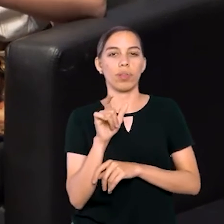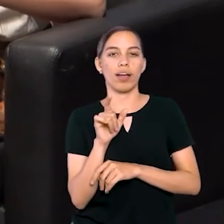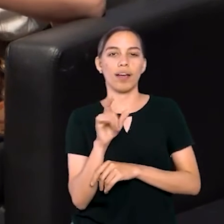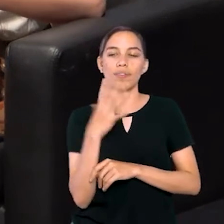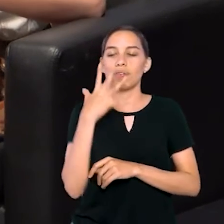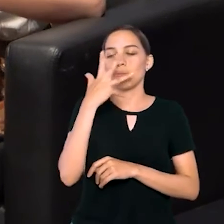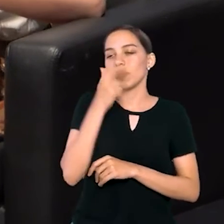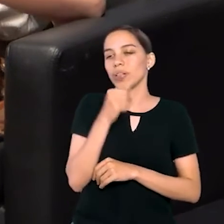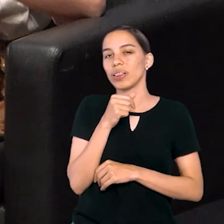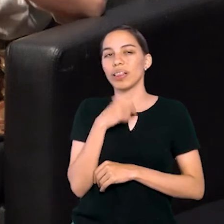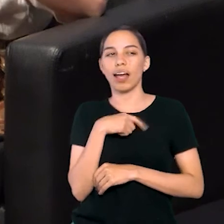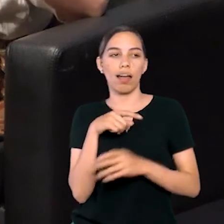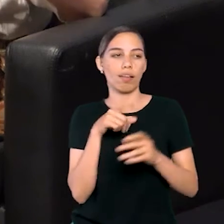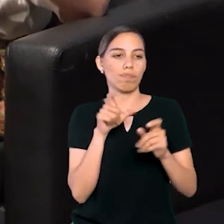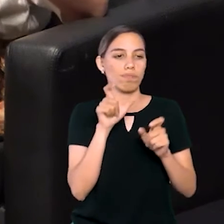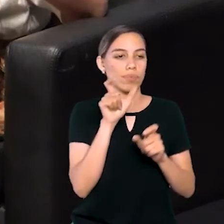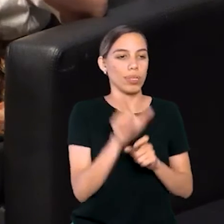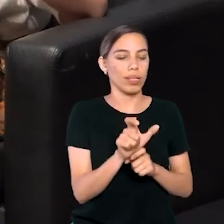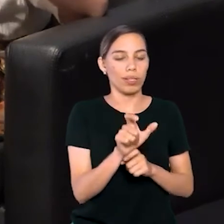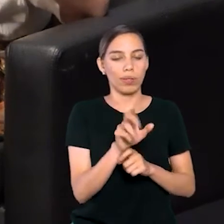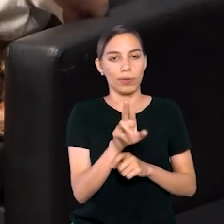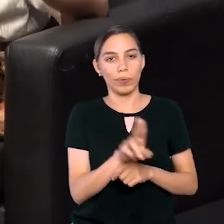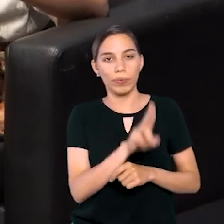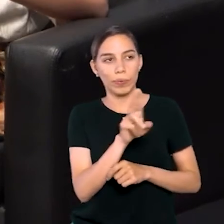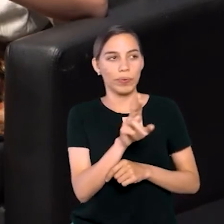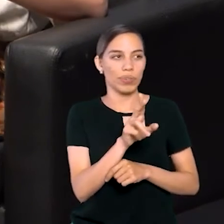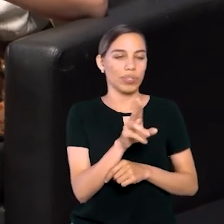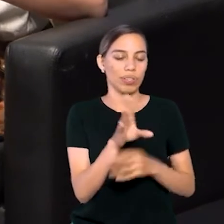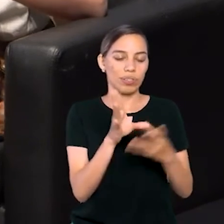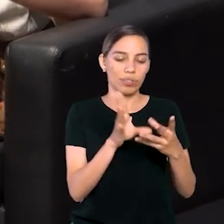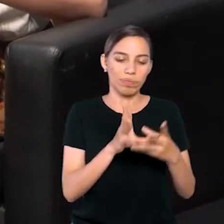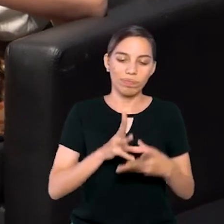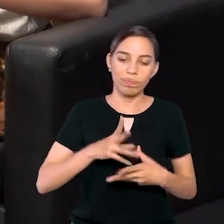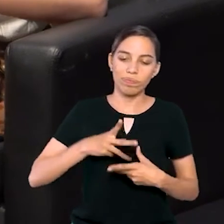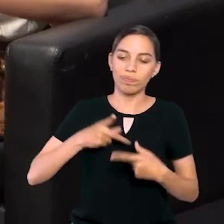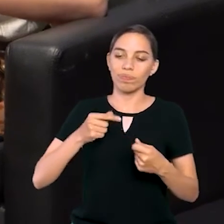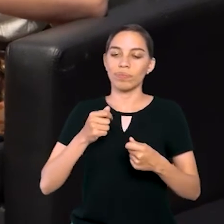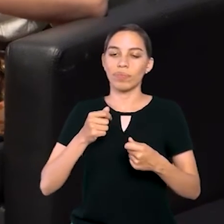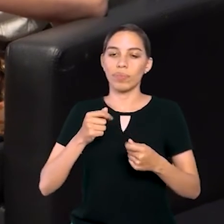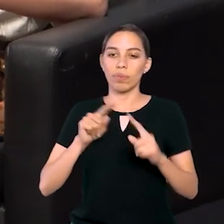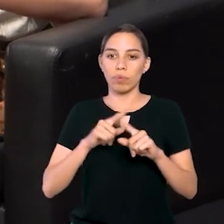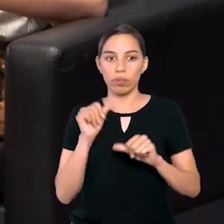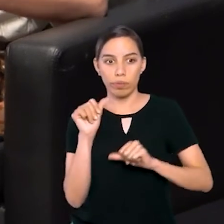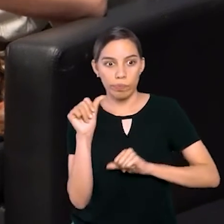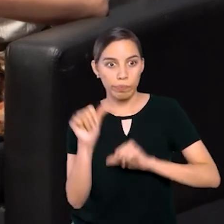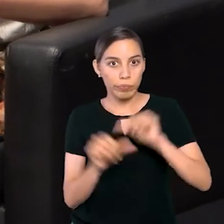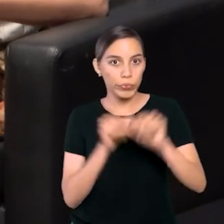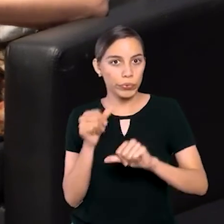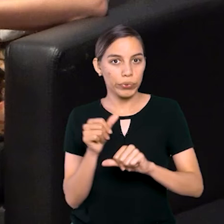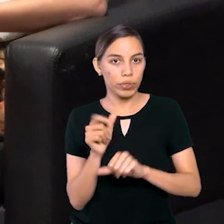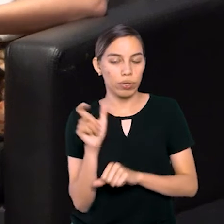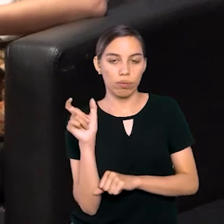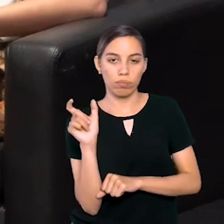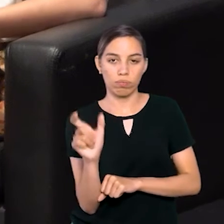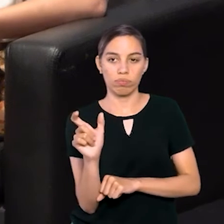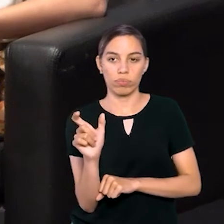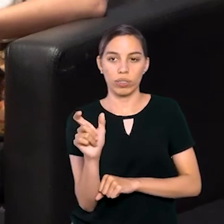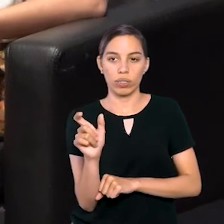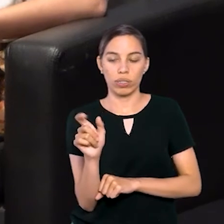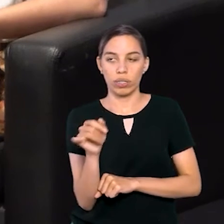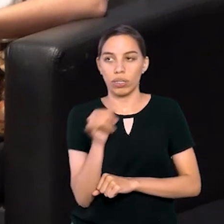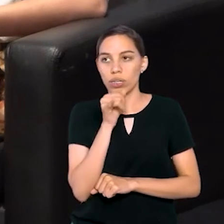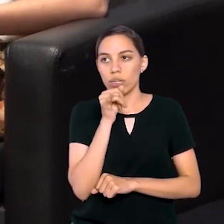da pesquisa, né? A inspiração. Mas quem sai com o título, no geral, são essas pessoas,